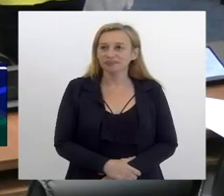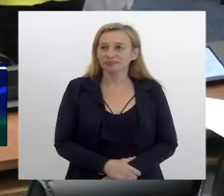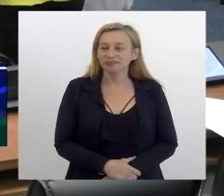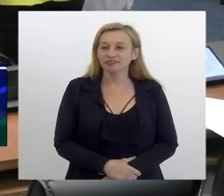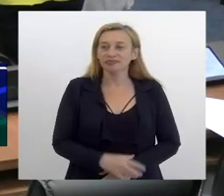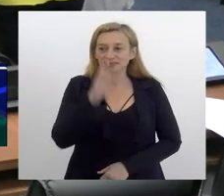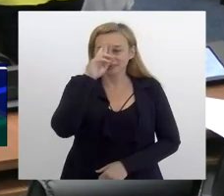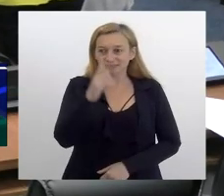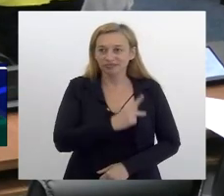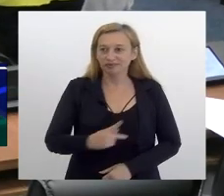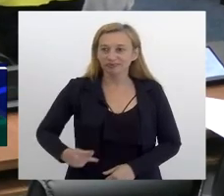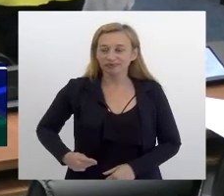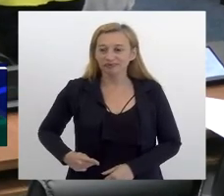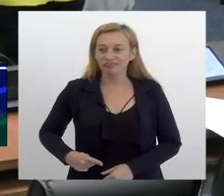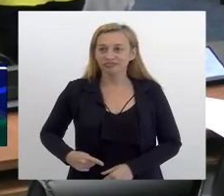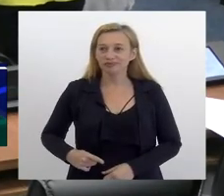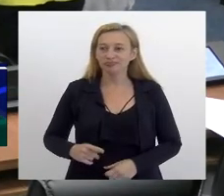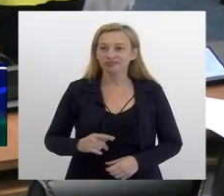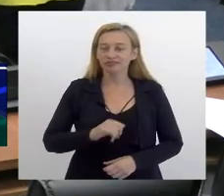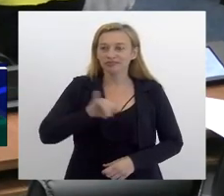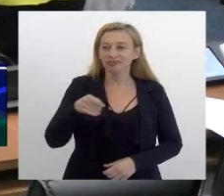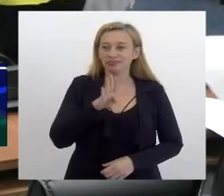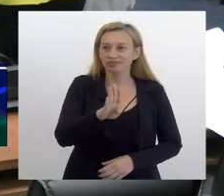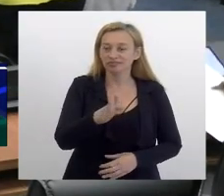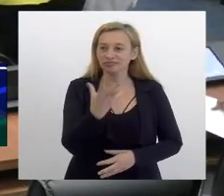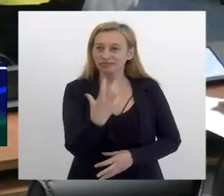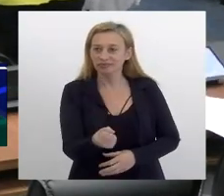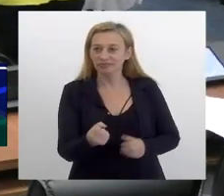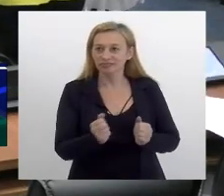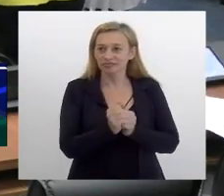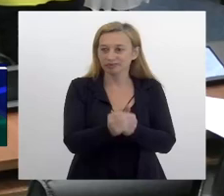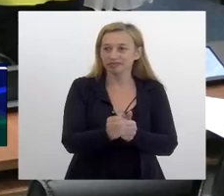Sr. Presidente, Jair Bittempo, parecer favorável ao voto com a CCJ.